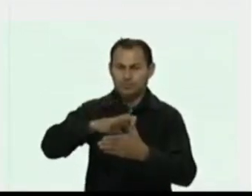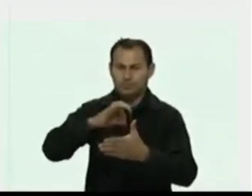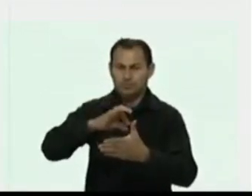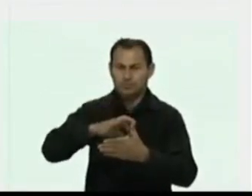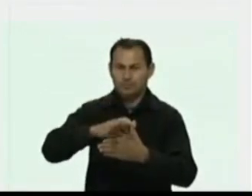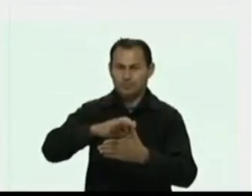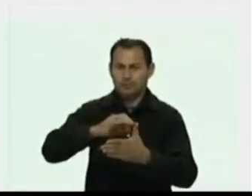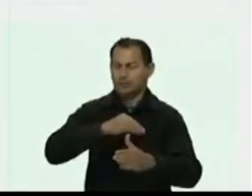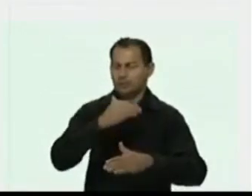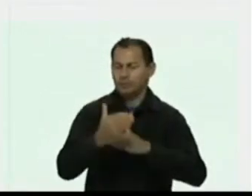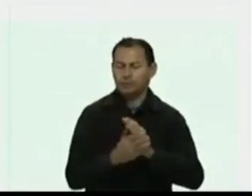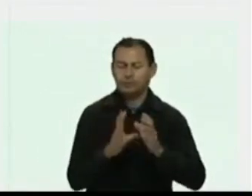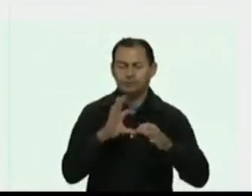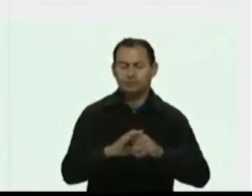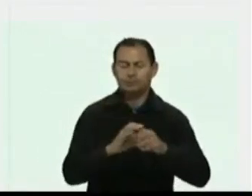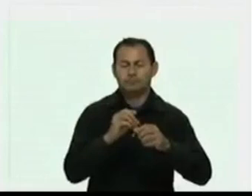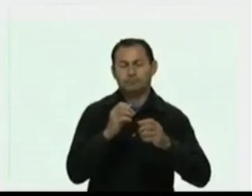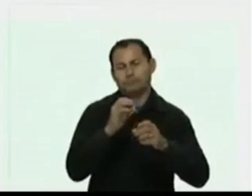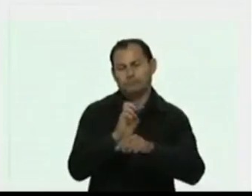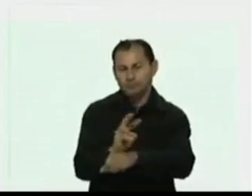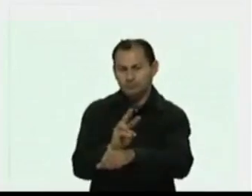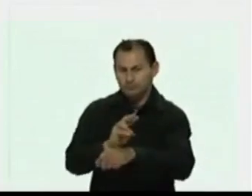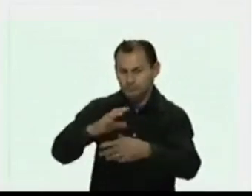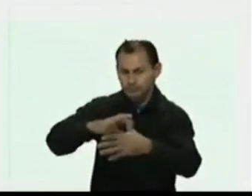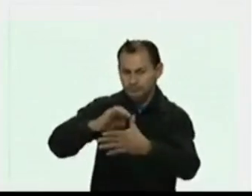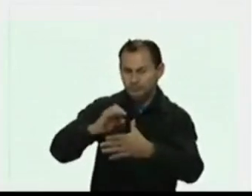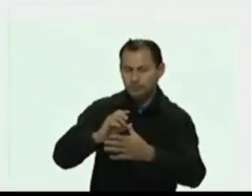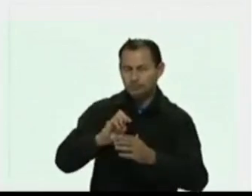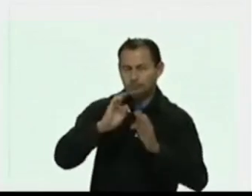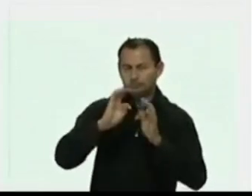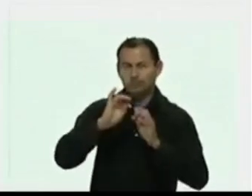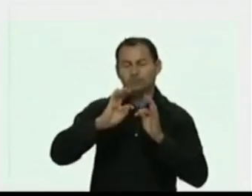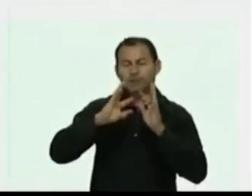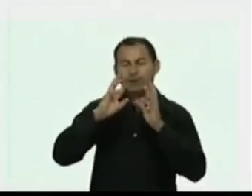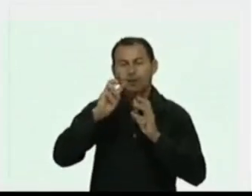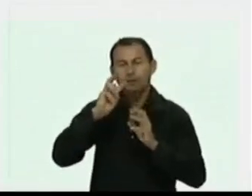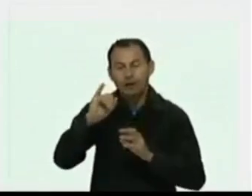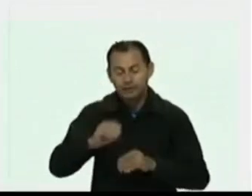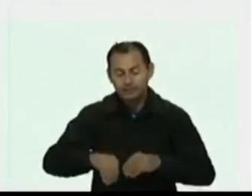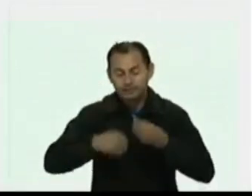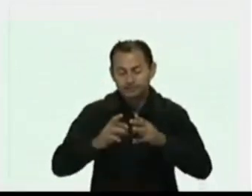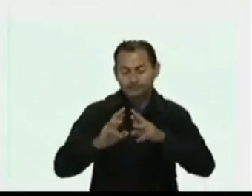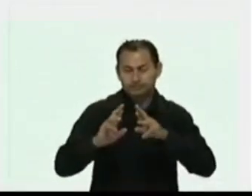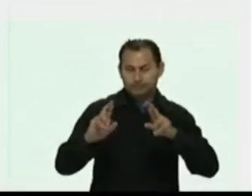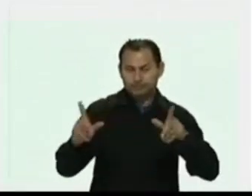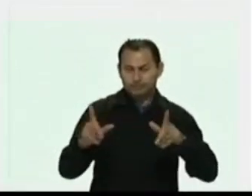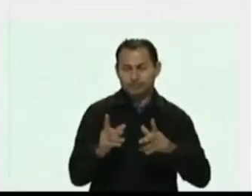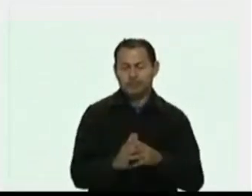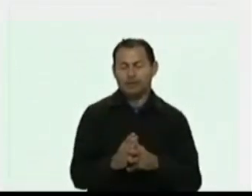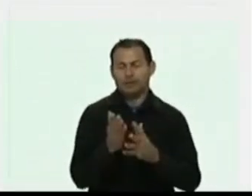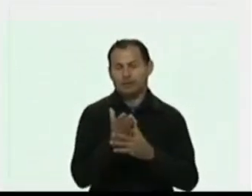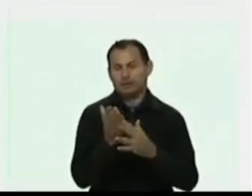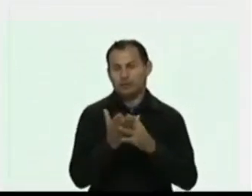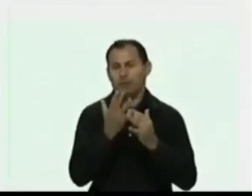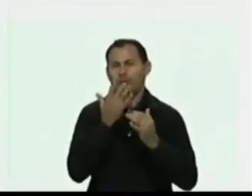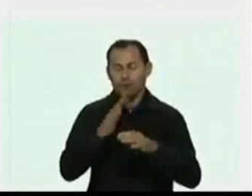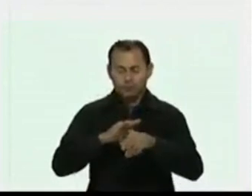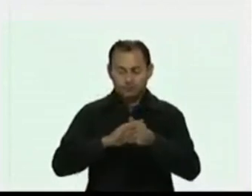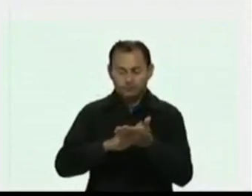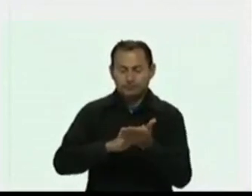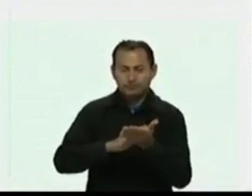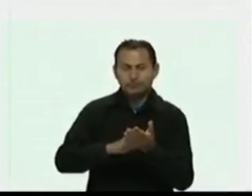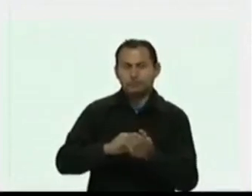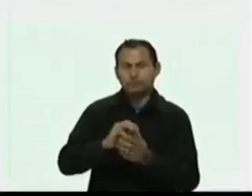é controlado basicamente por proteínas e então é isso que vai dar, por exemplo, essa diferença entre cores, texturas